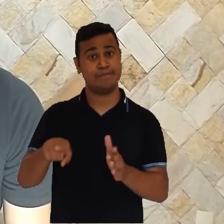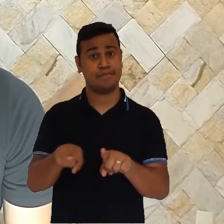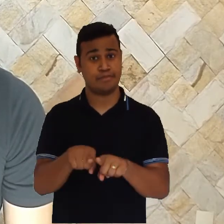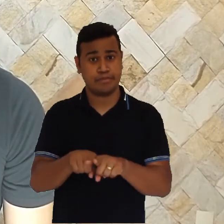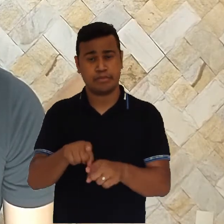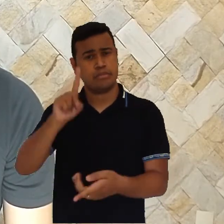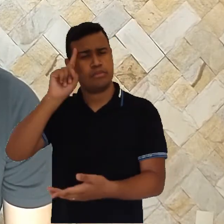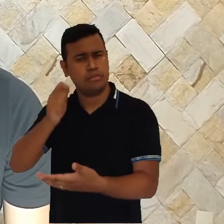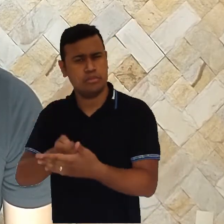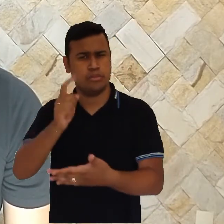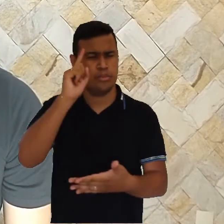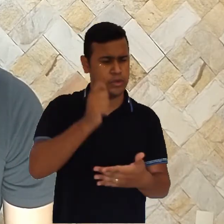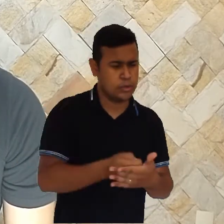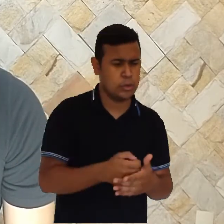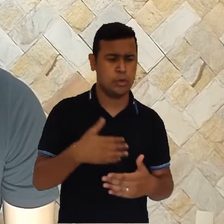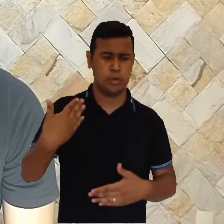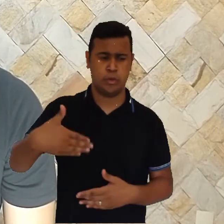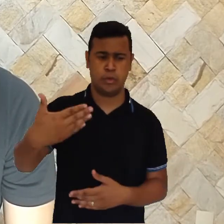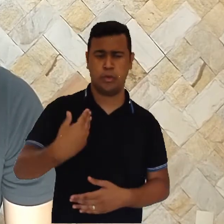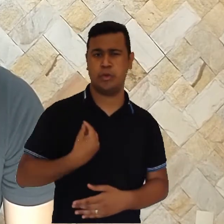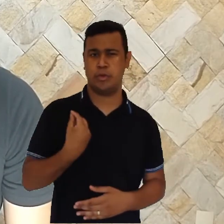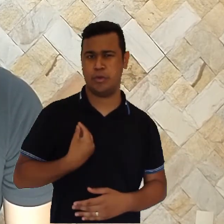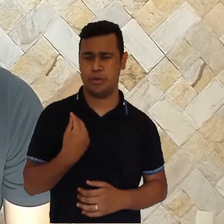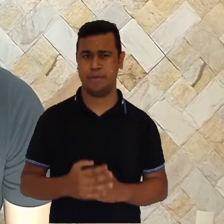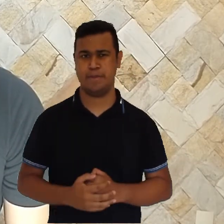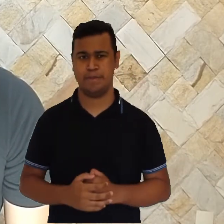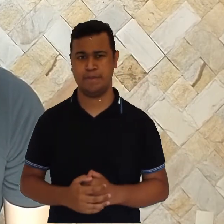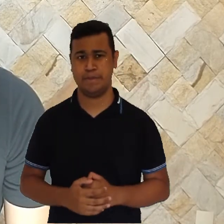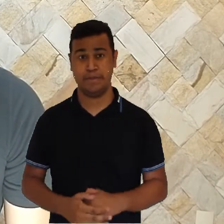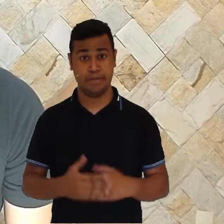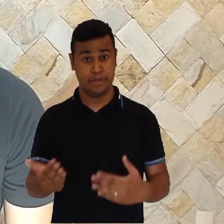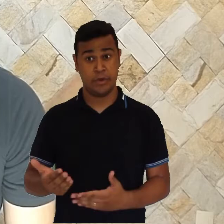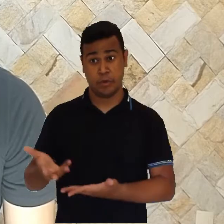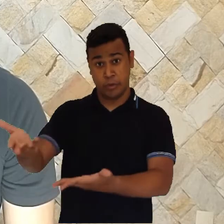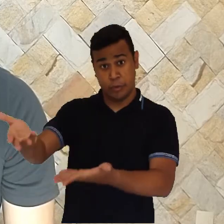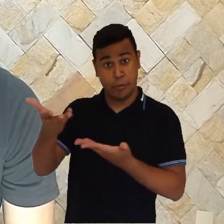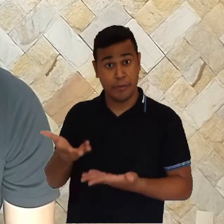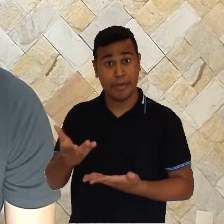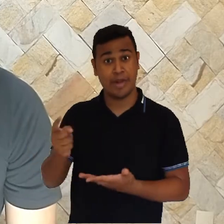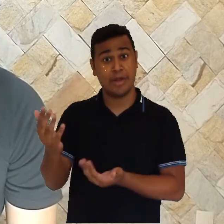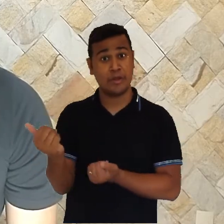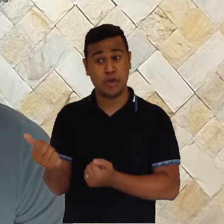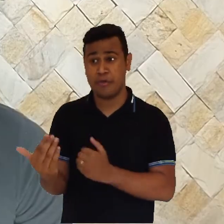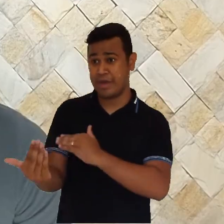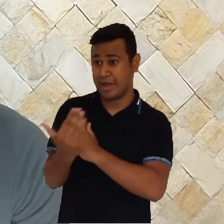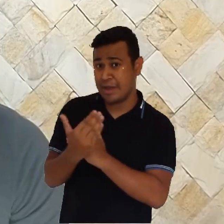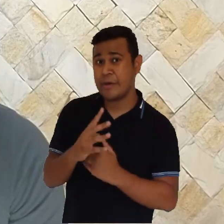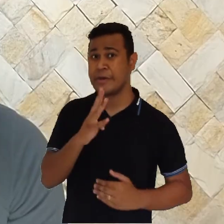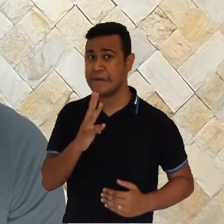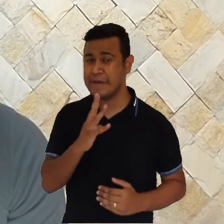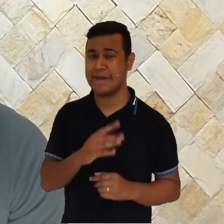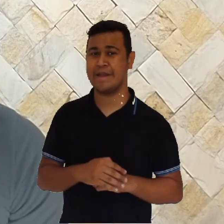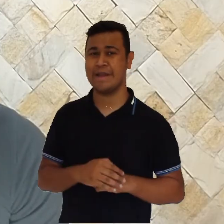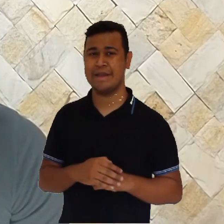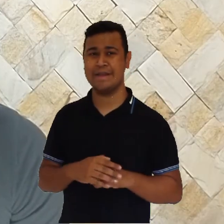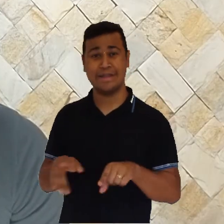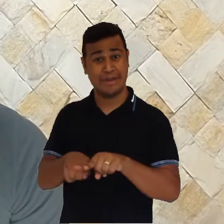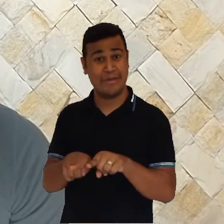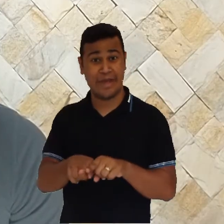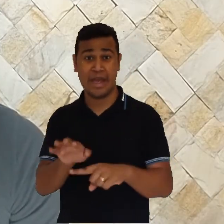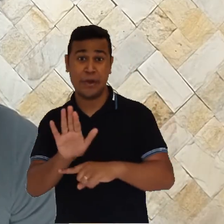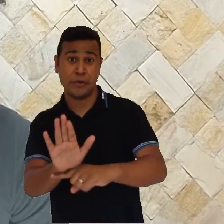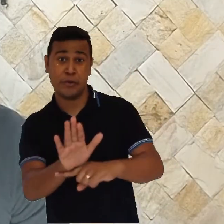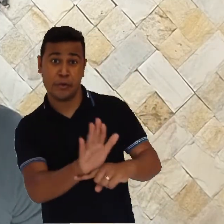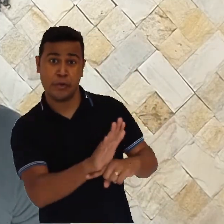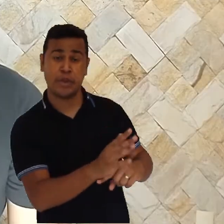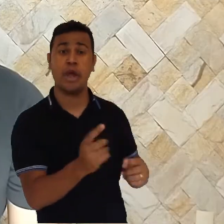é importante que você estimule os adolescentes a determinar um limite de tempo horário, calcular o tempo que será